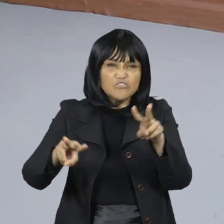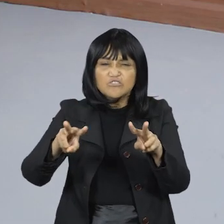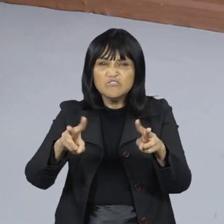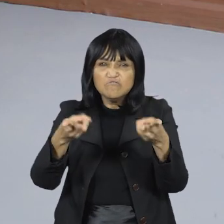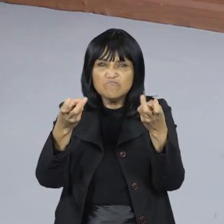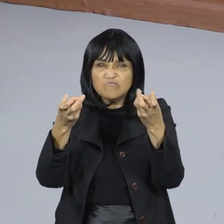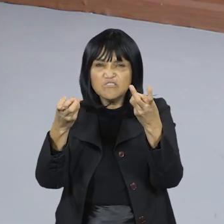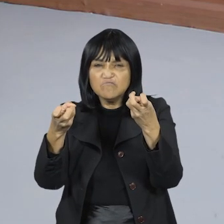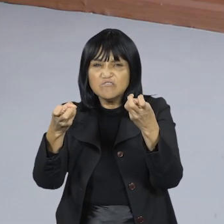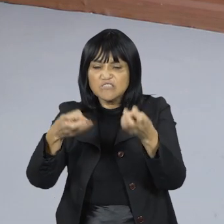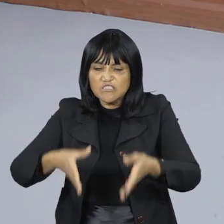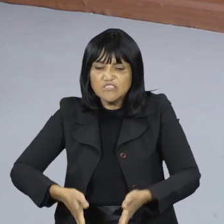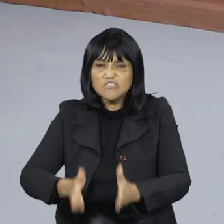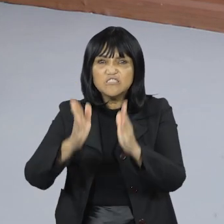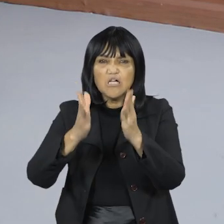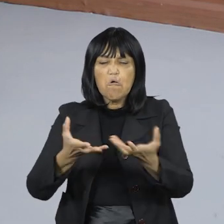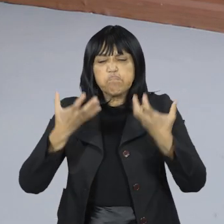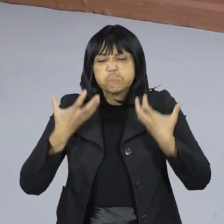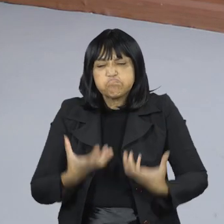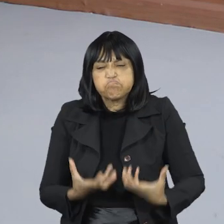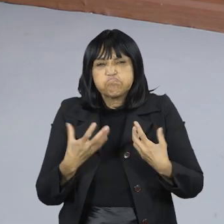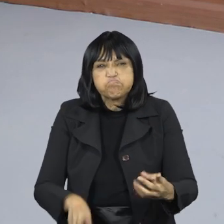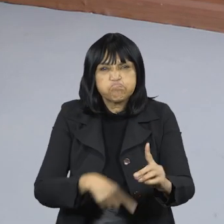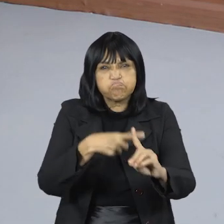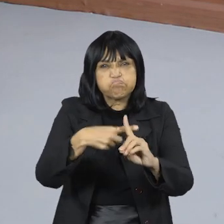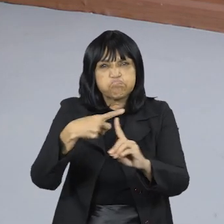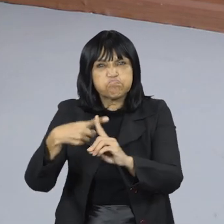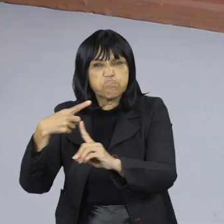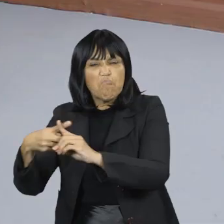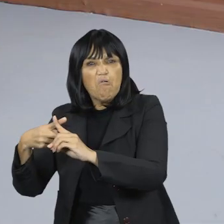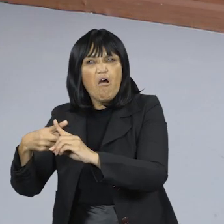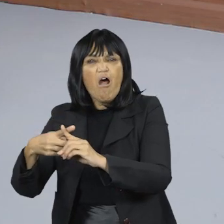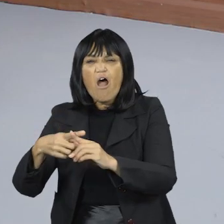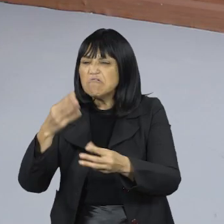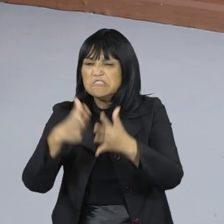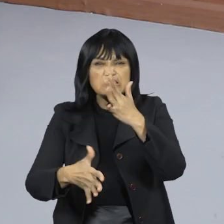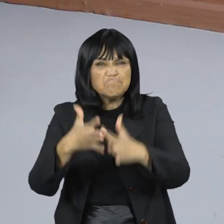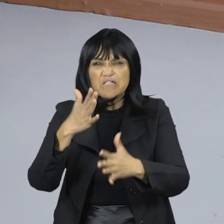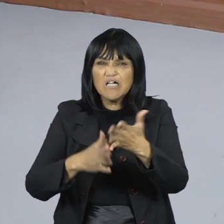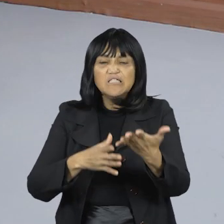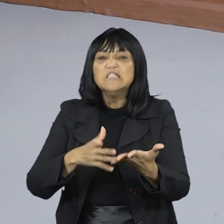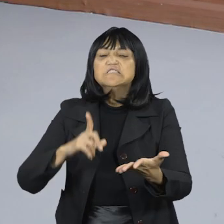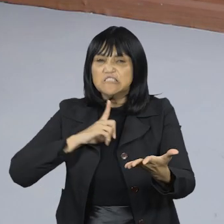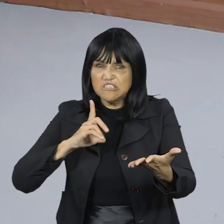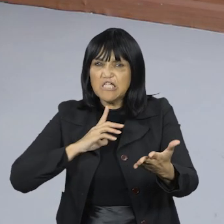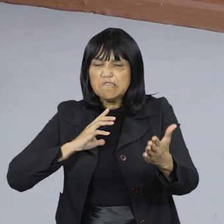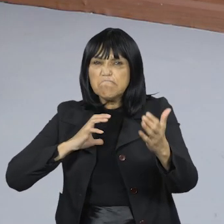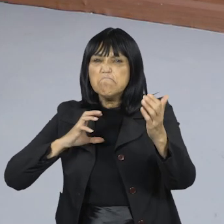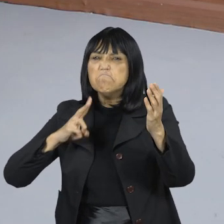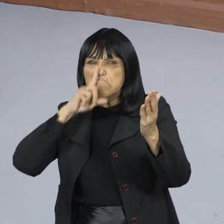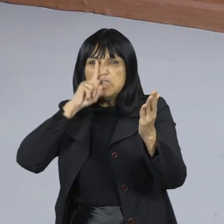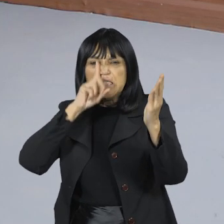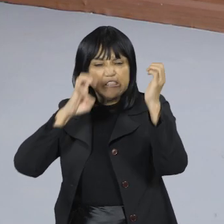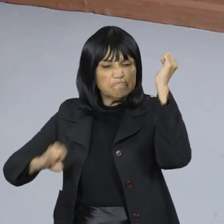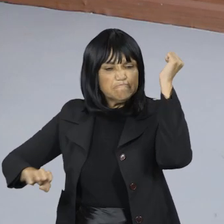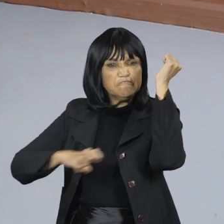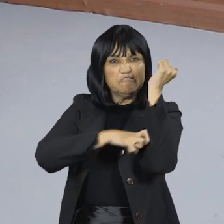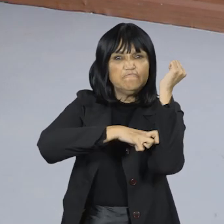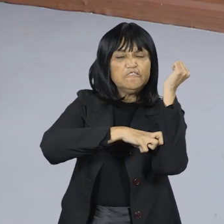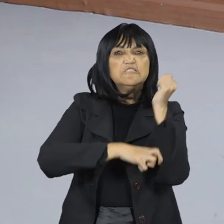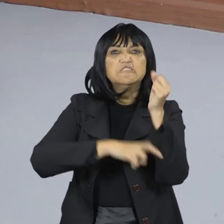estradas. O excesso de peso acelera o desgaste do pavimento, aumenta os riscos de acidentes e desafia